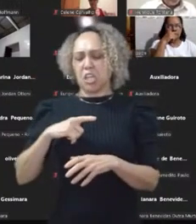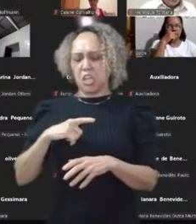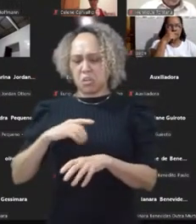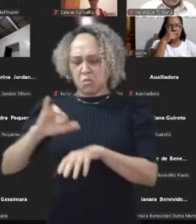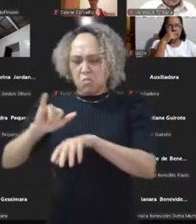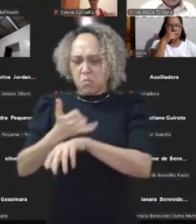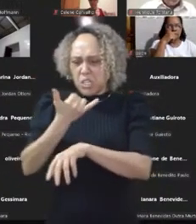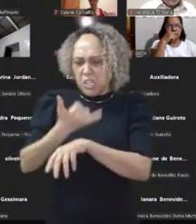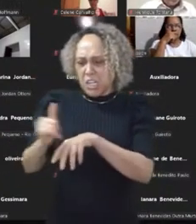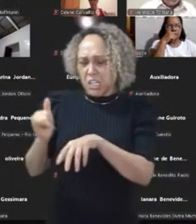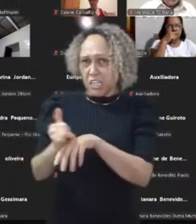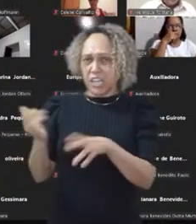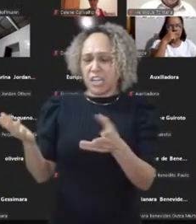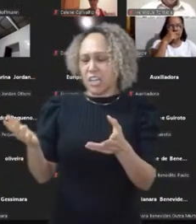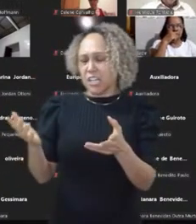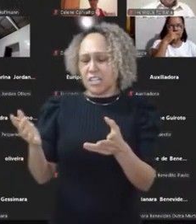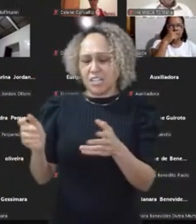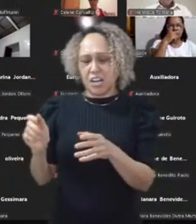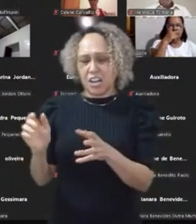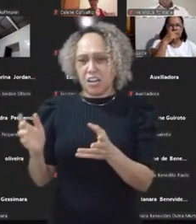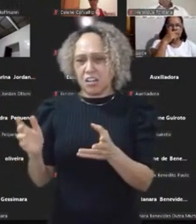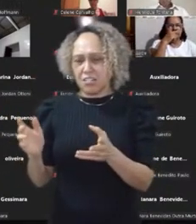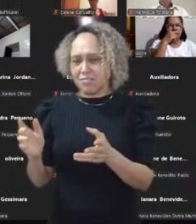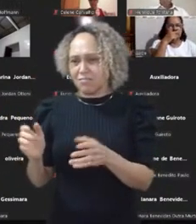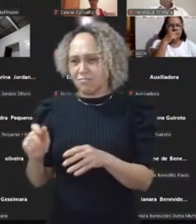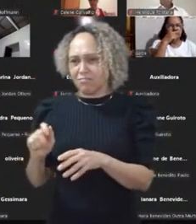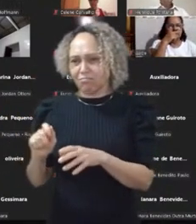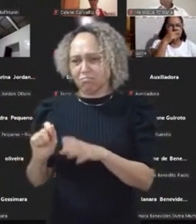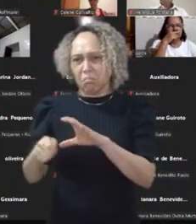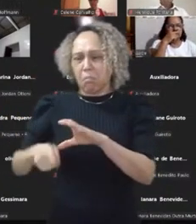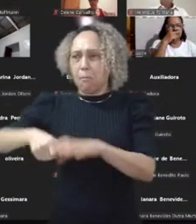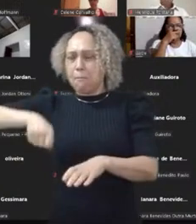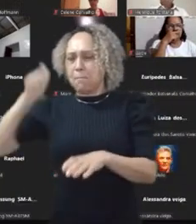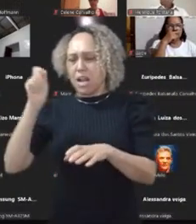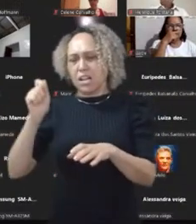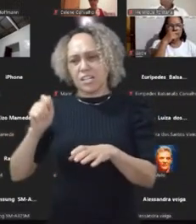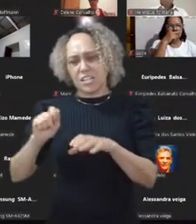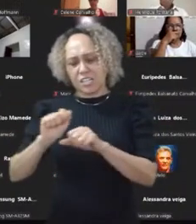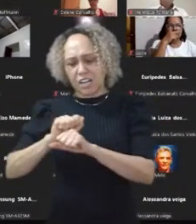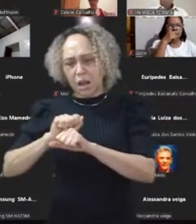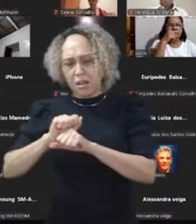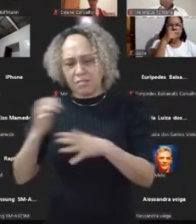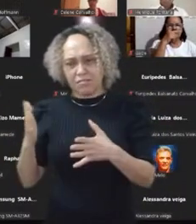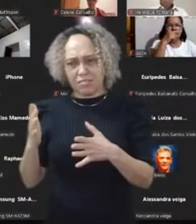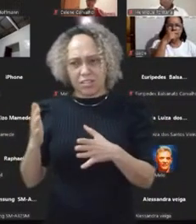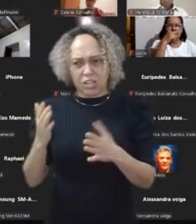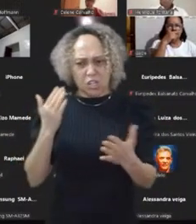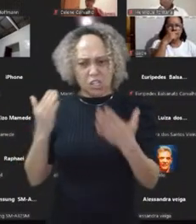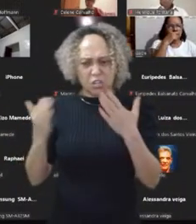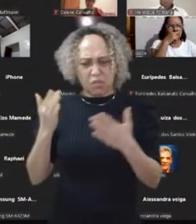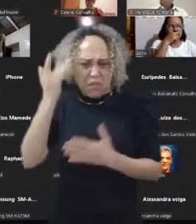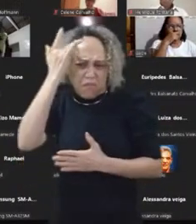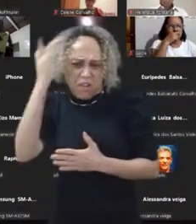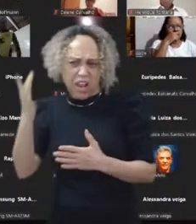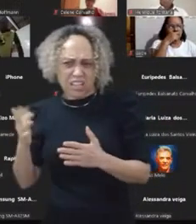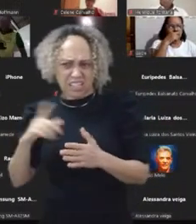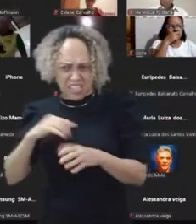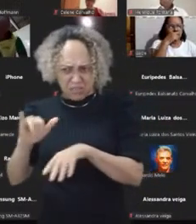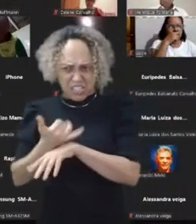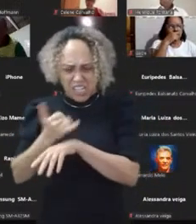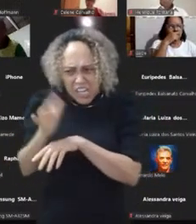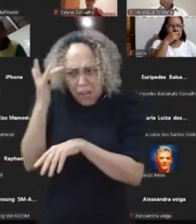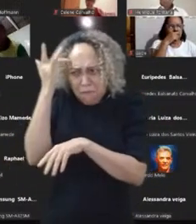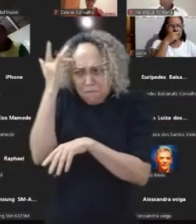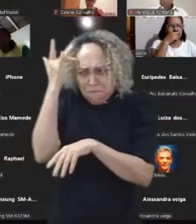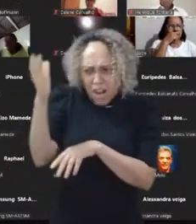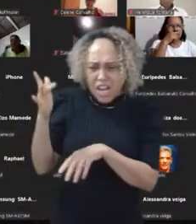chegar no no num num eh na sociedade e disseminar o conteúdo que a gente quer Desc confie desconfie porque eu falo né